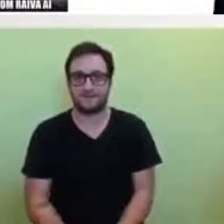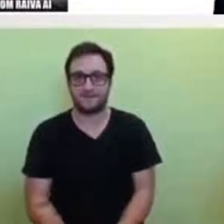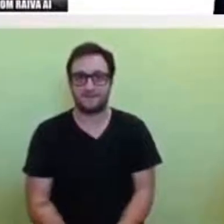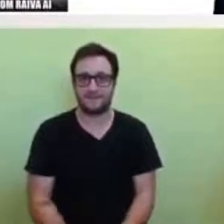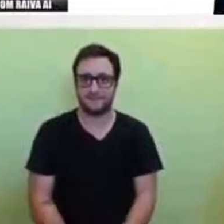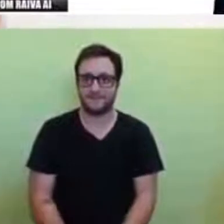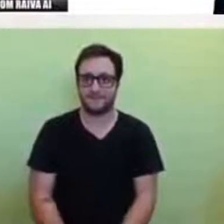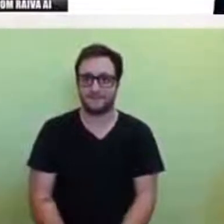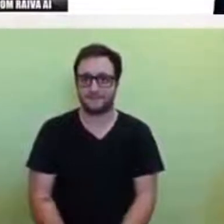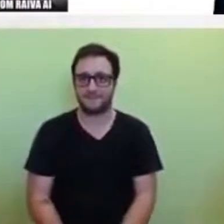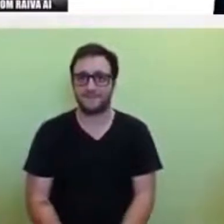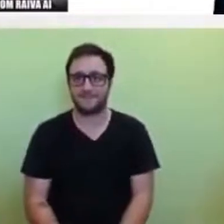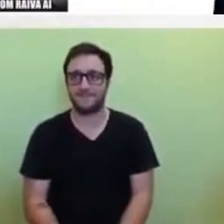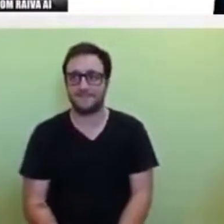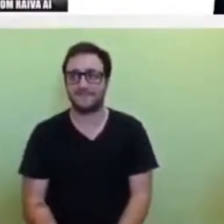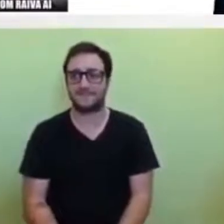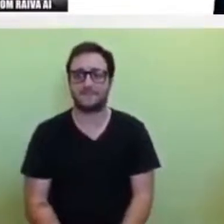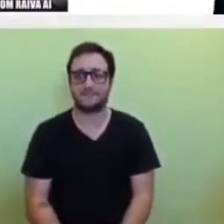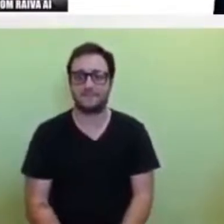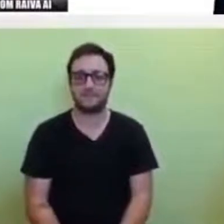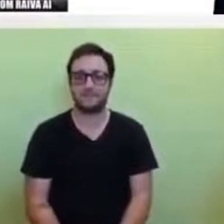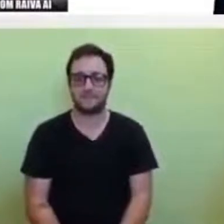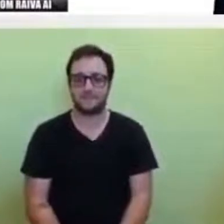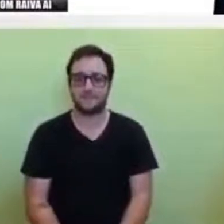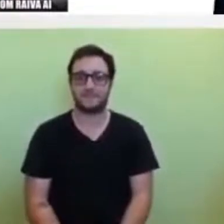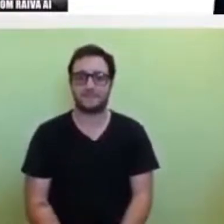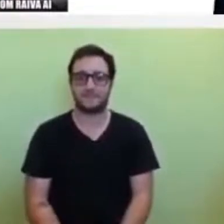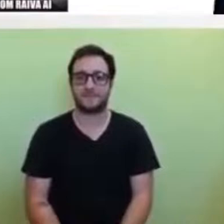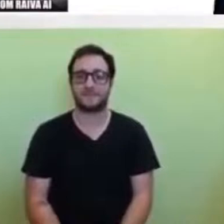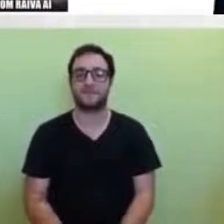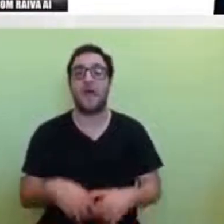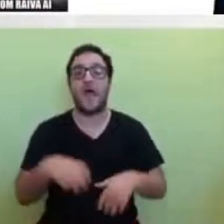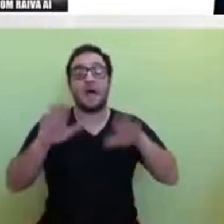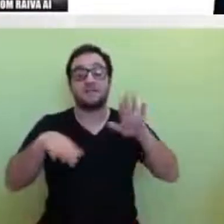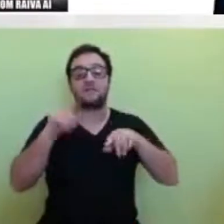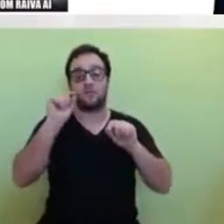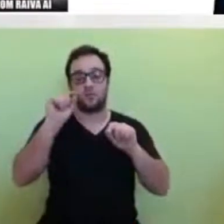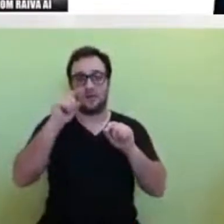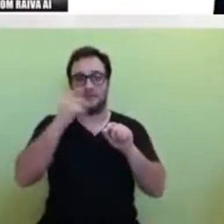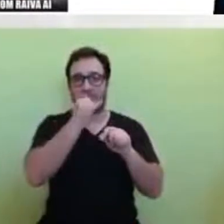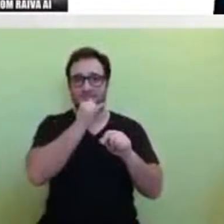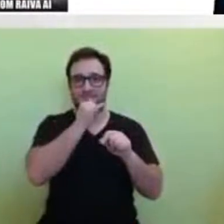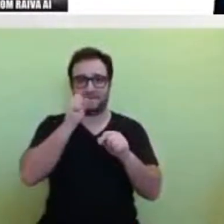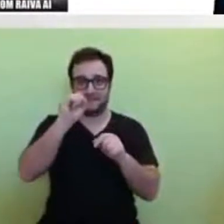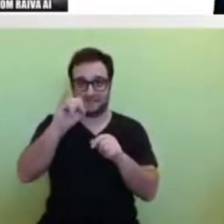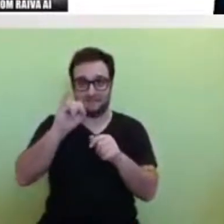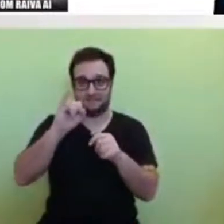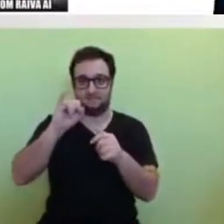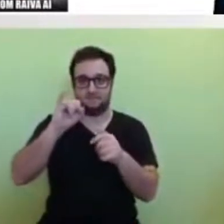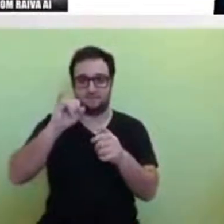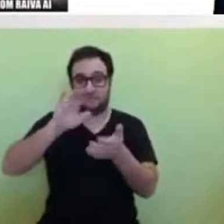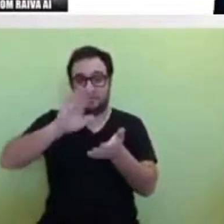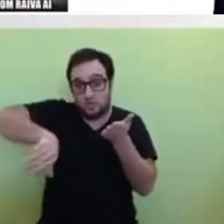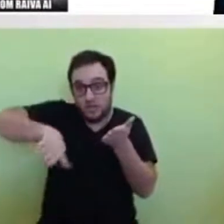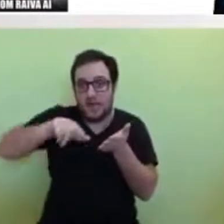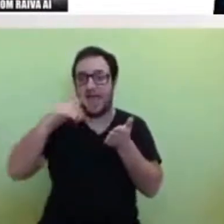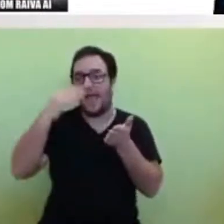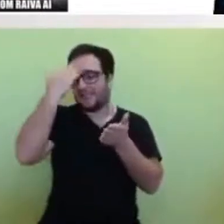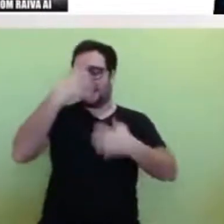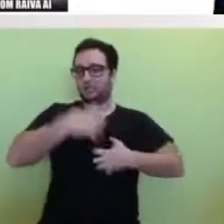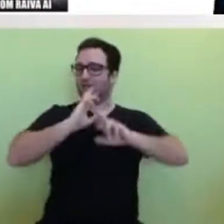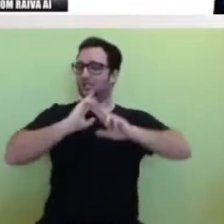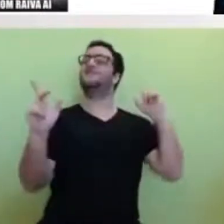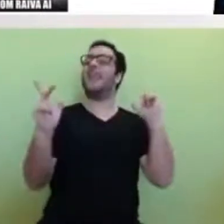quando lê, entende não do jeito que a gente pensou, porque ela deu um outro tom à mensagem que a gente mandou,